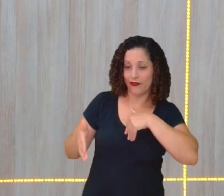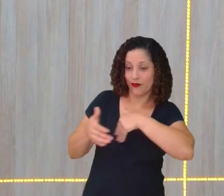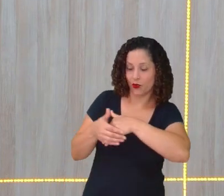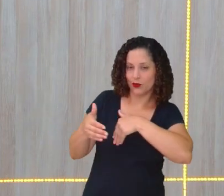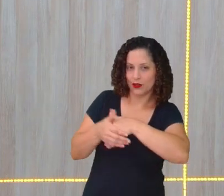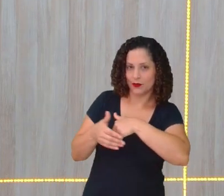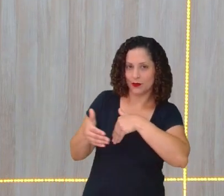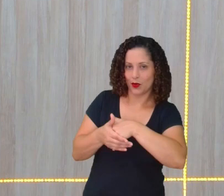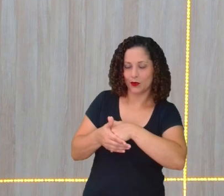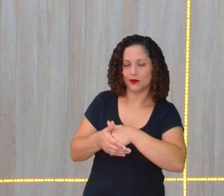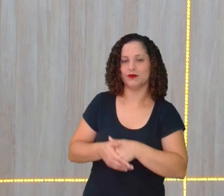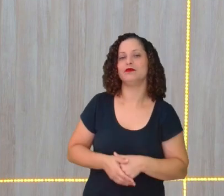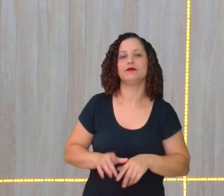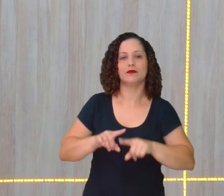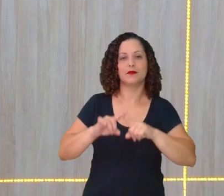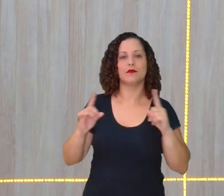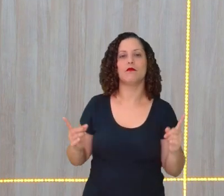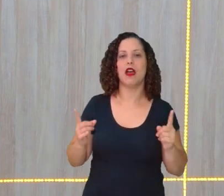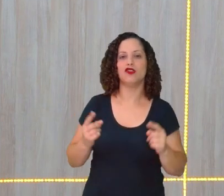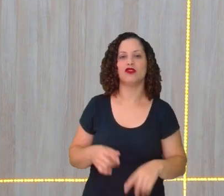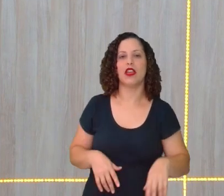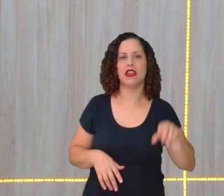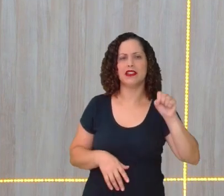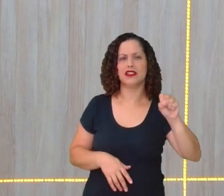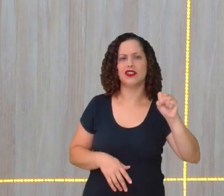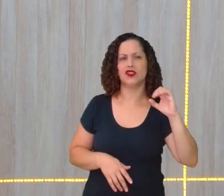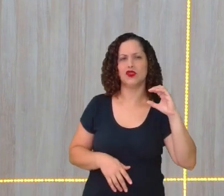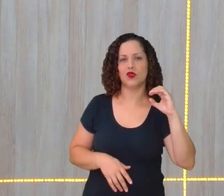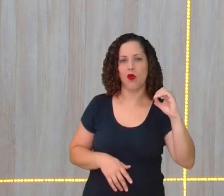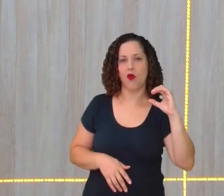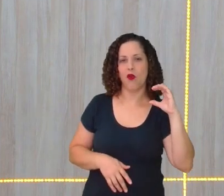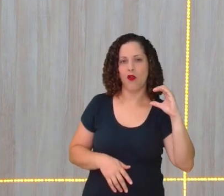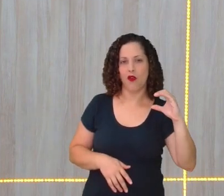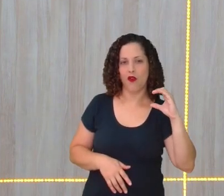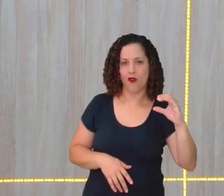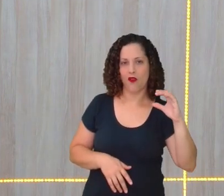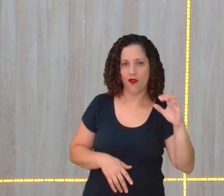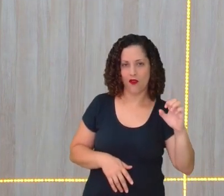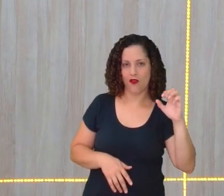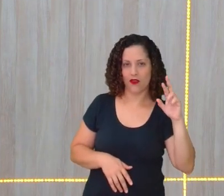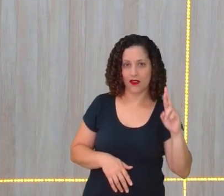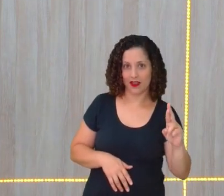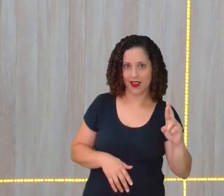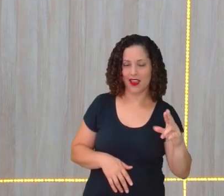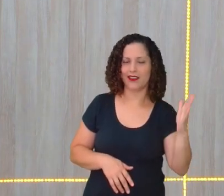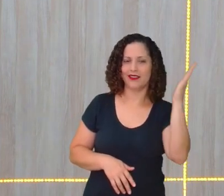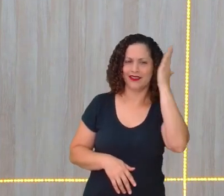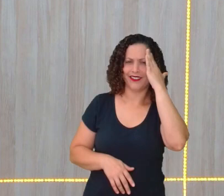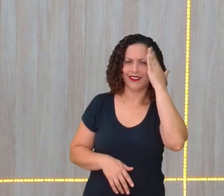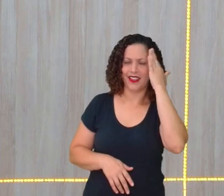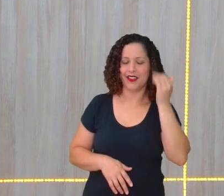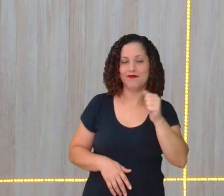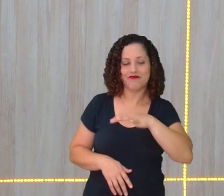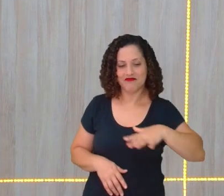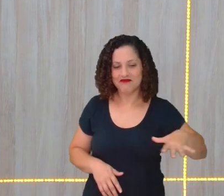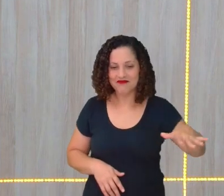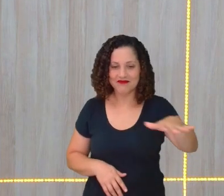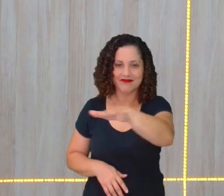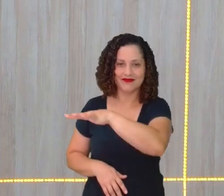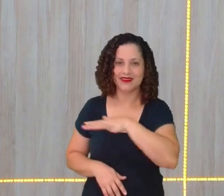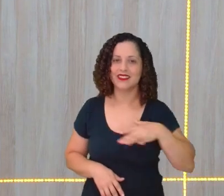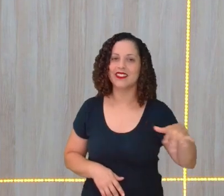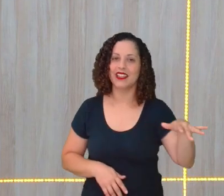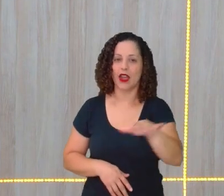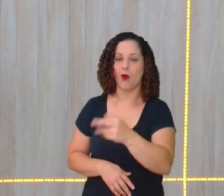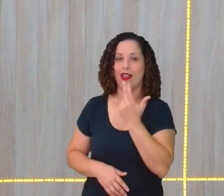gente? Mas se você falar só que eles vão entender. Porque inglês é um universal, lembre-se, tá? É a única